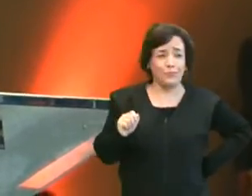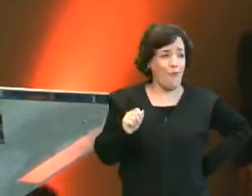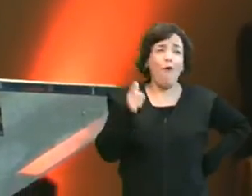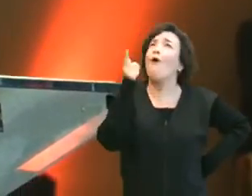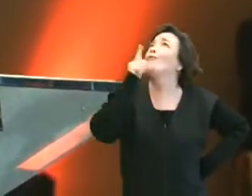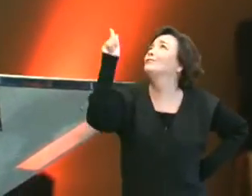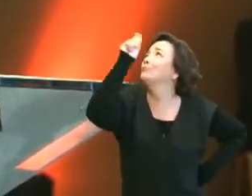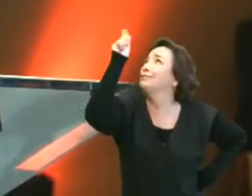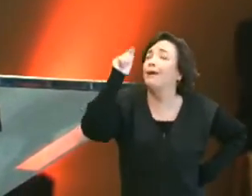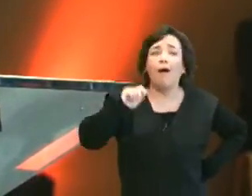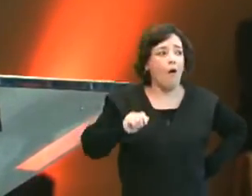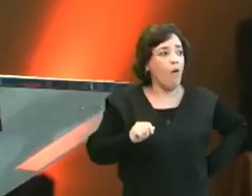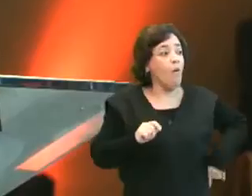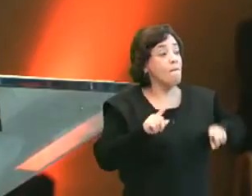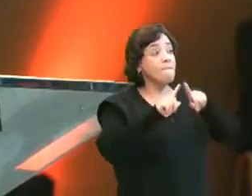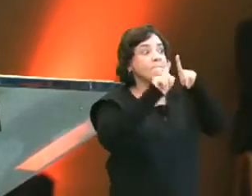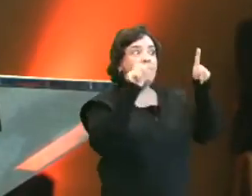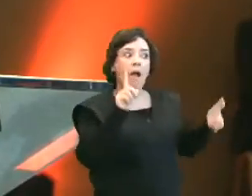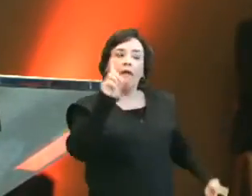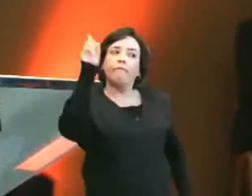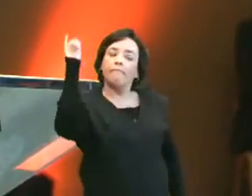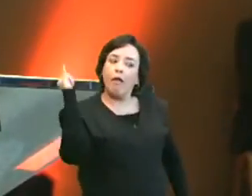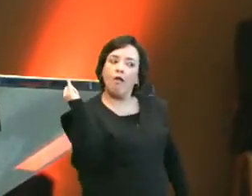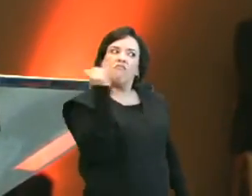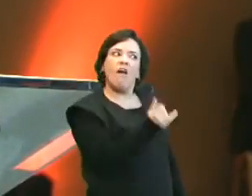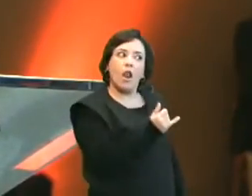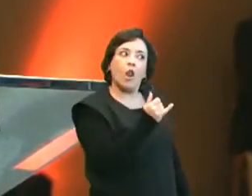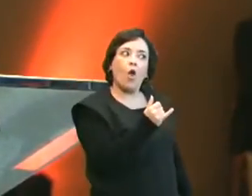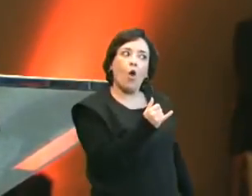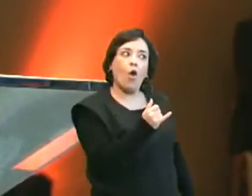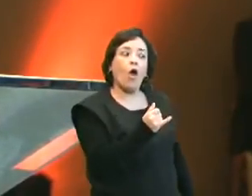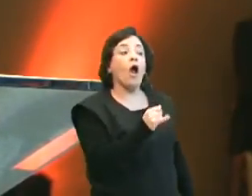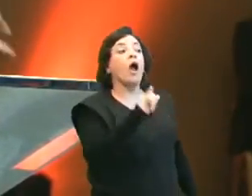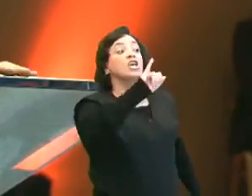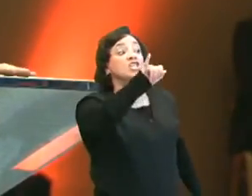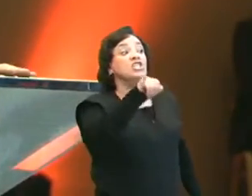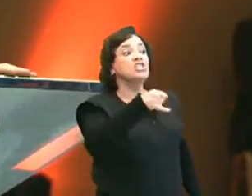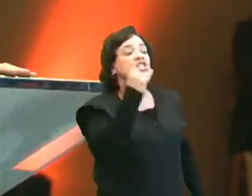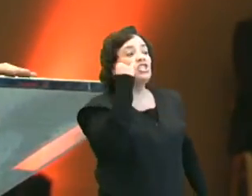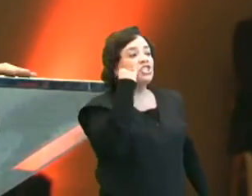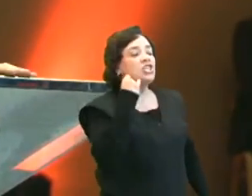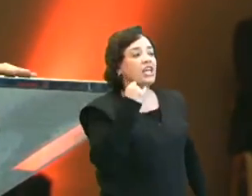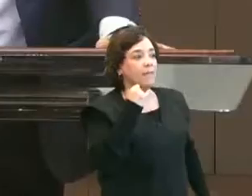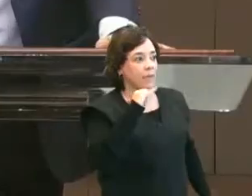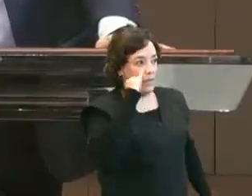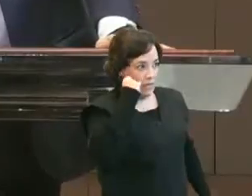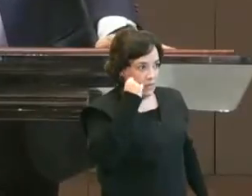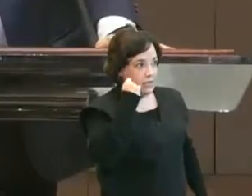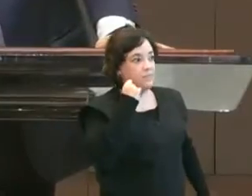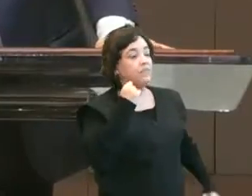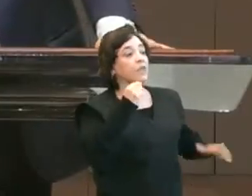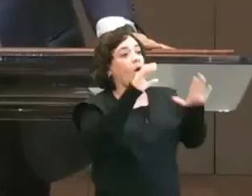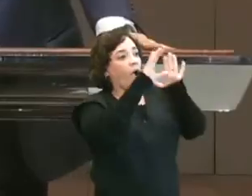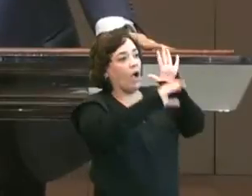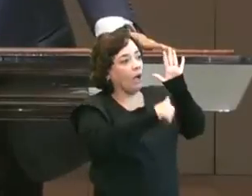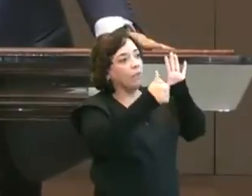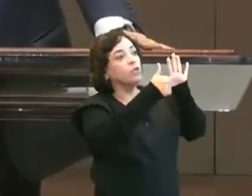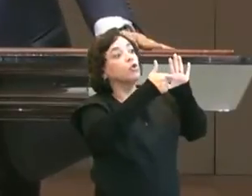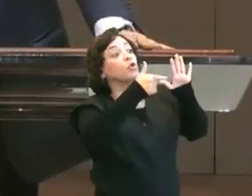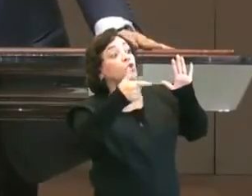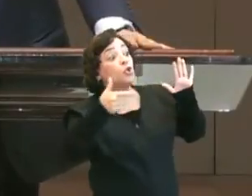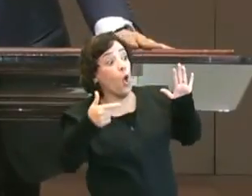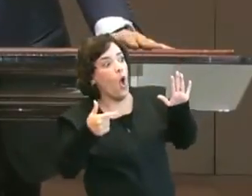Deus fala com Jeremias no capítulo 12: se você correu com homens e eles o cansaram, como poderá competir